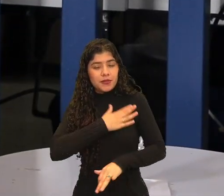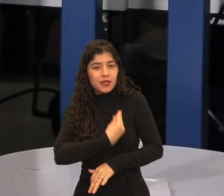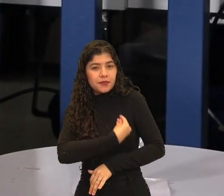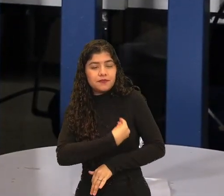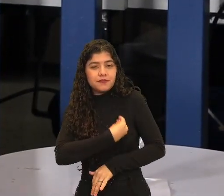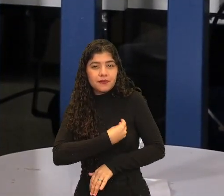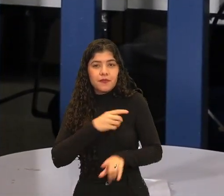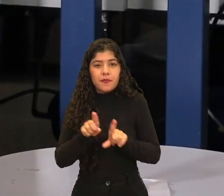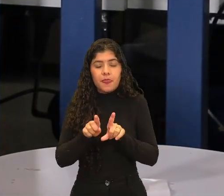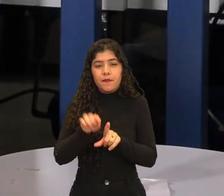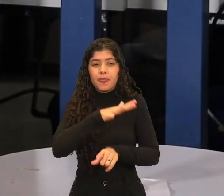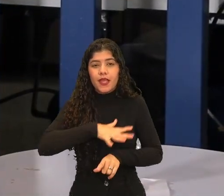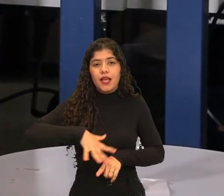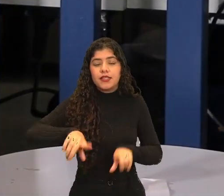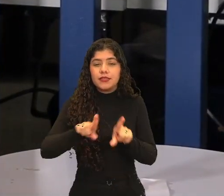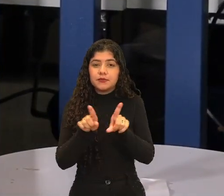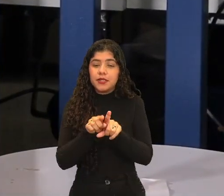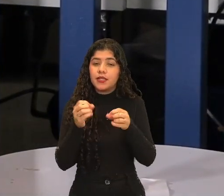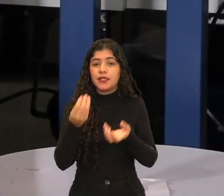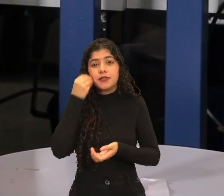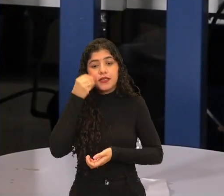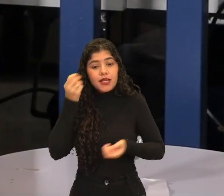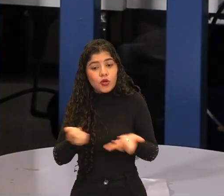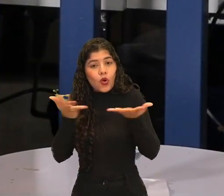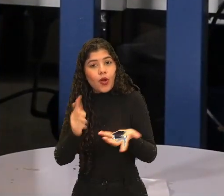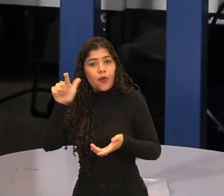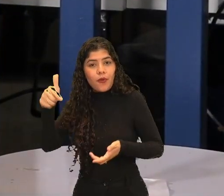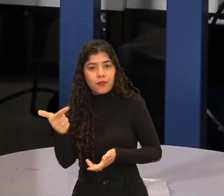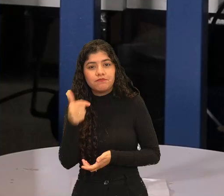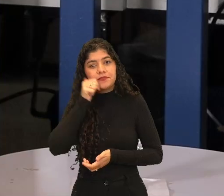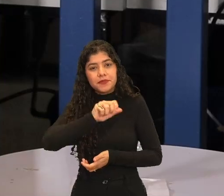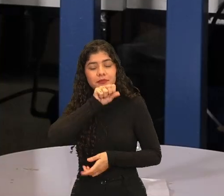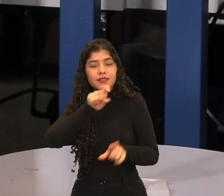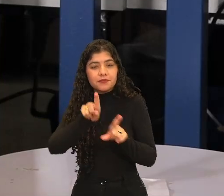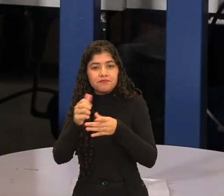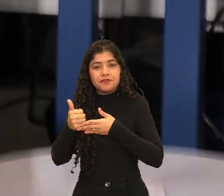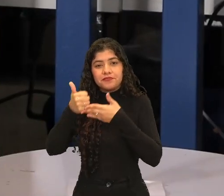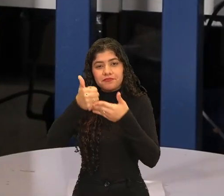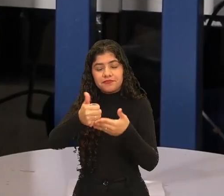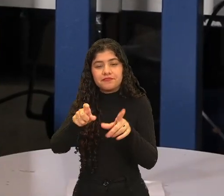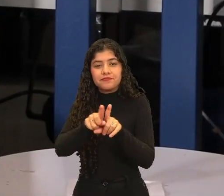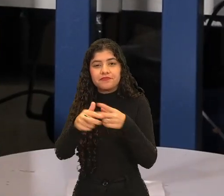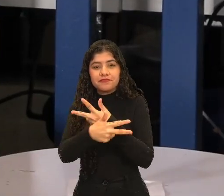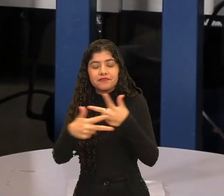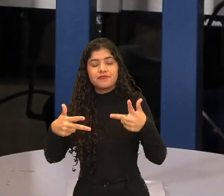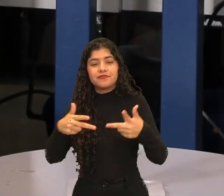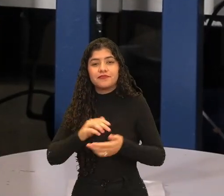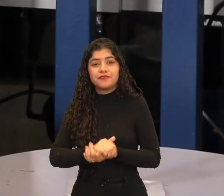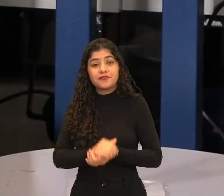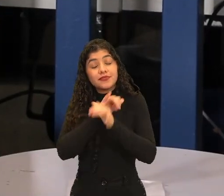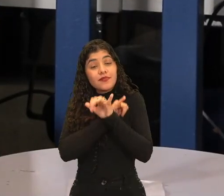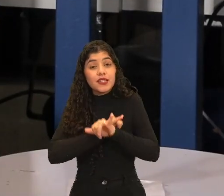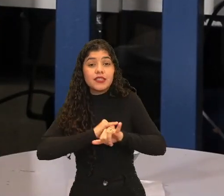com o Miguel e poder inspirar outras mães também, né, ajudar também outras mães que estão começando, né, e